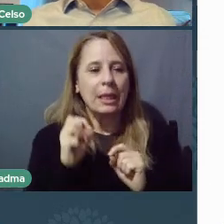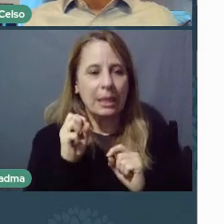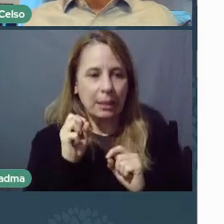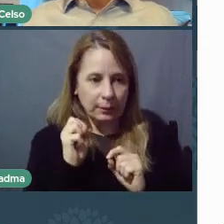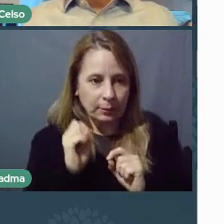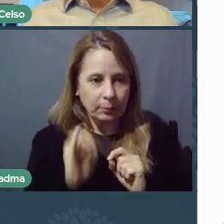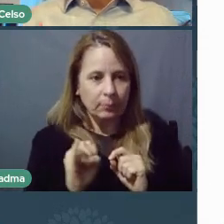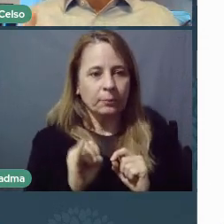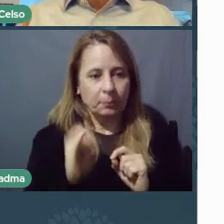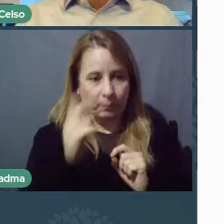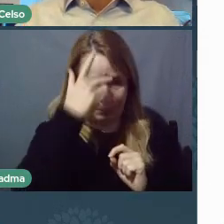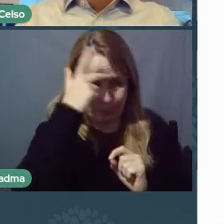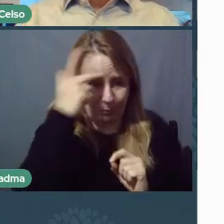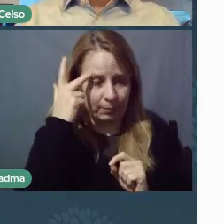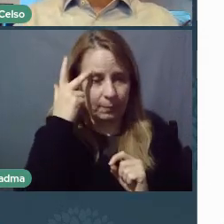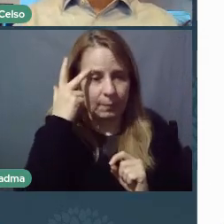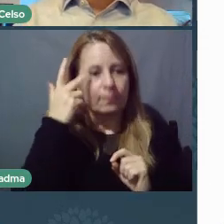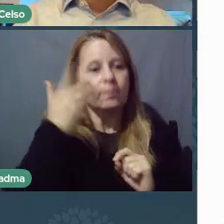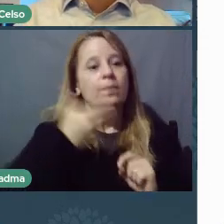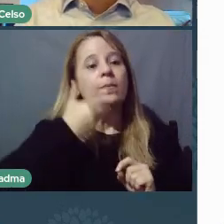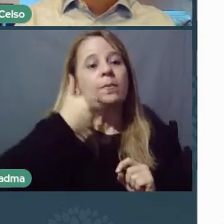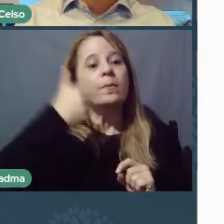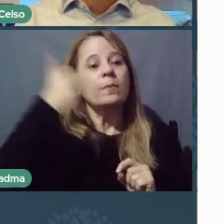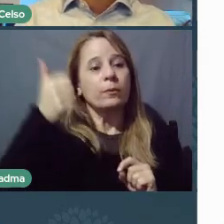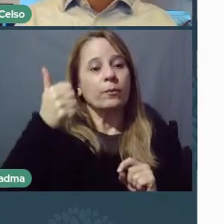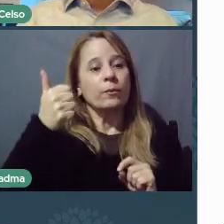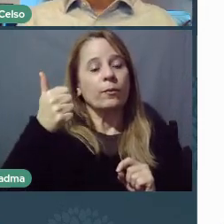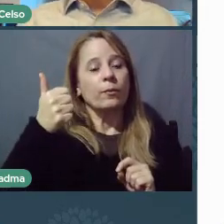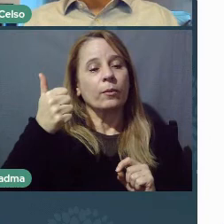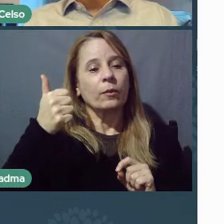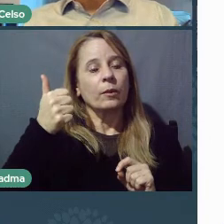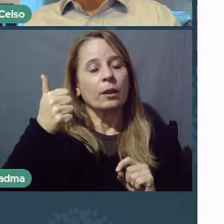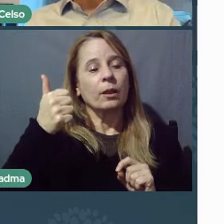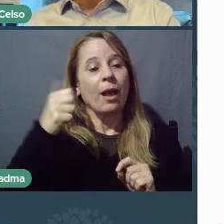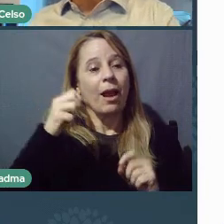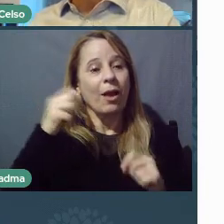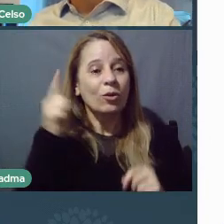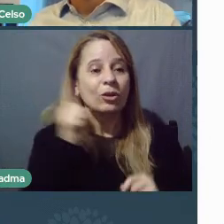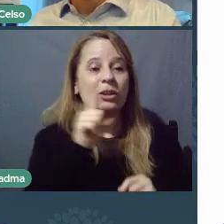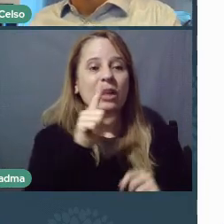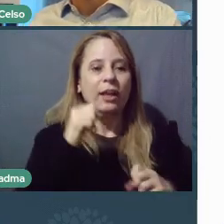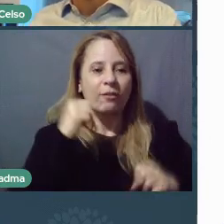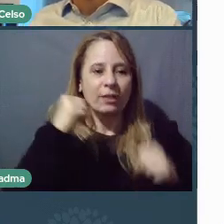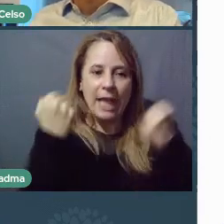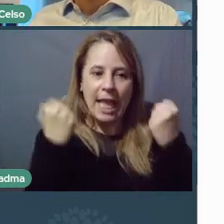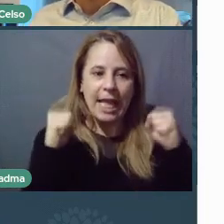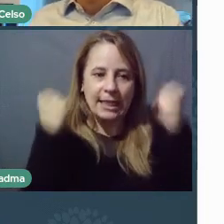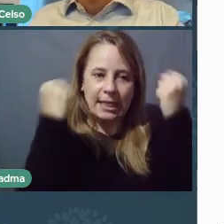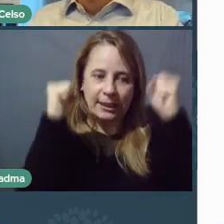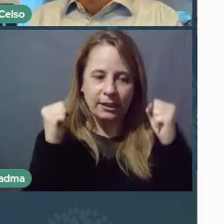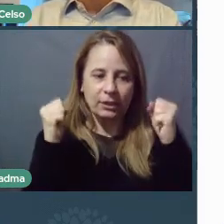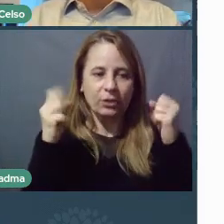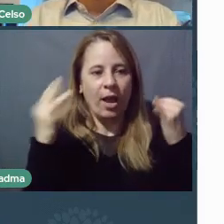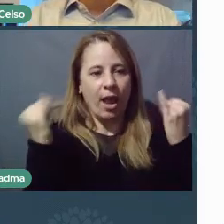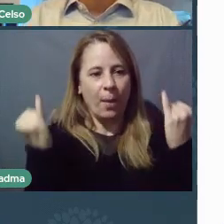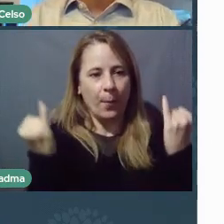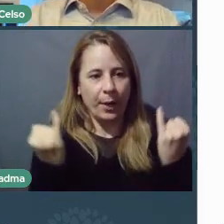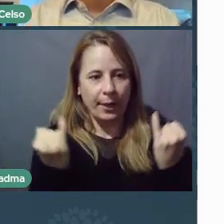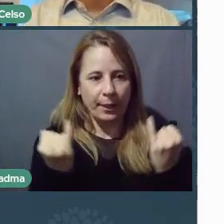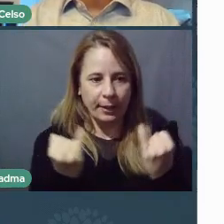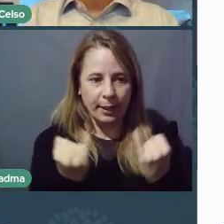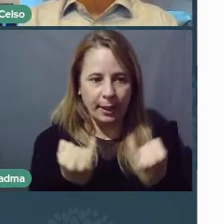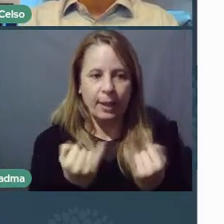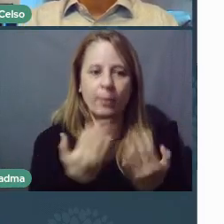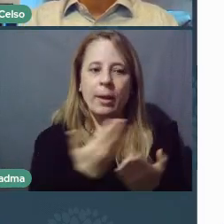ligado a pessoa conseguir fazer mais exercício e a pessoa conseguir fazer mais peso, né? Ou perder